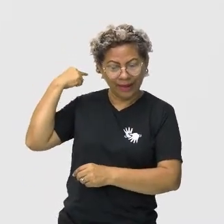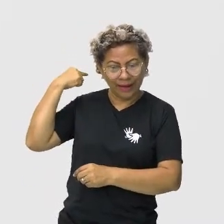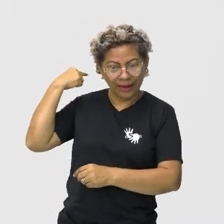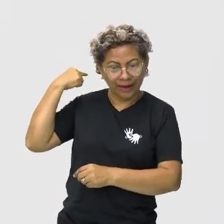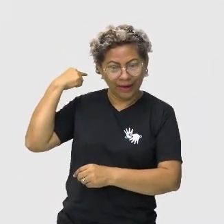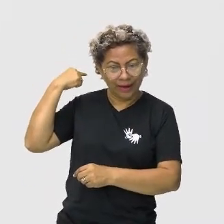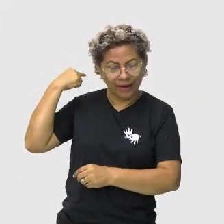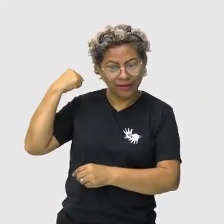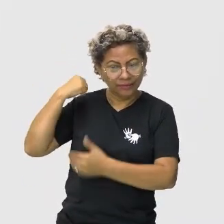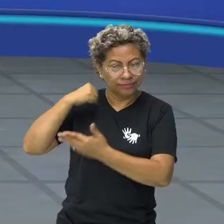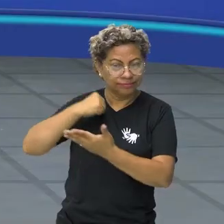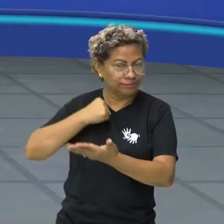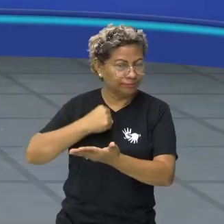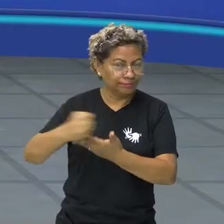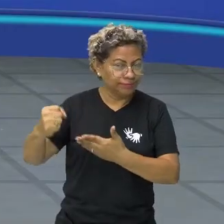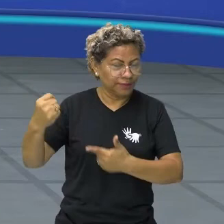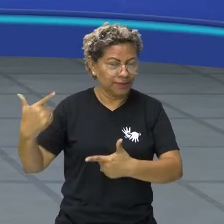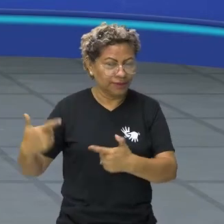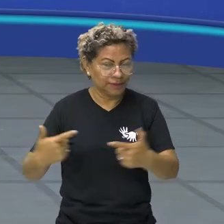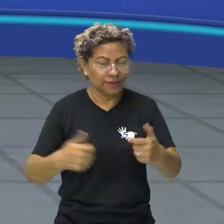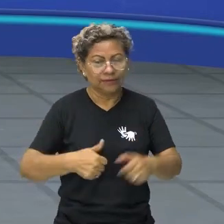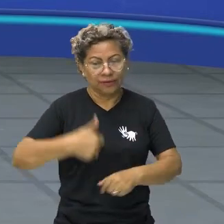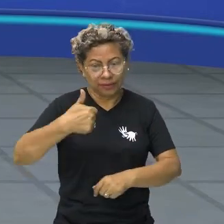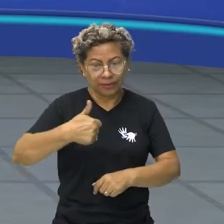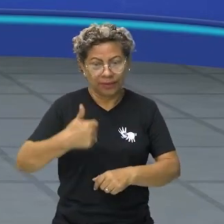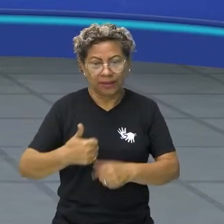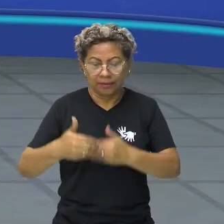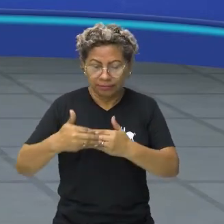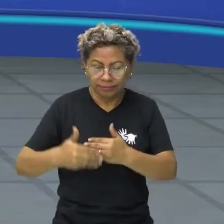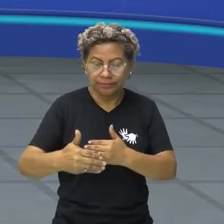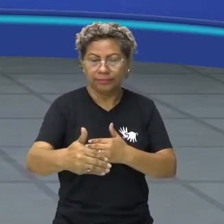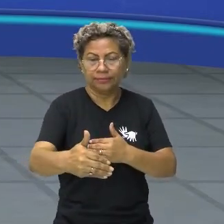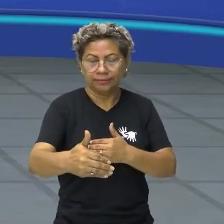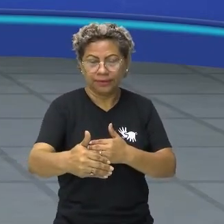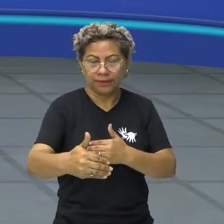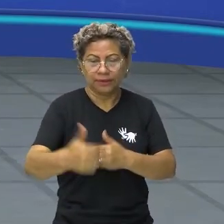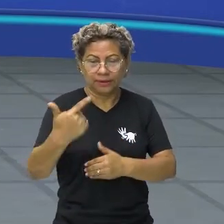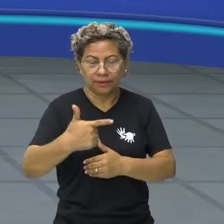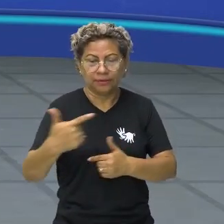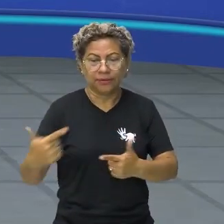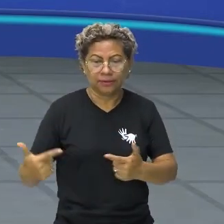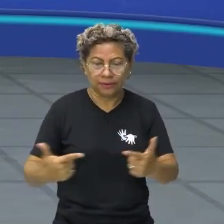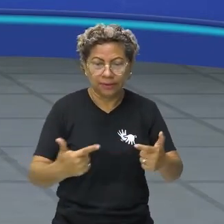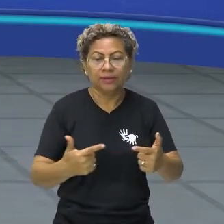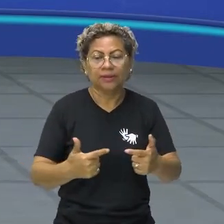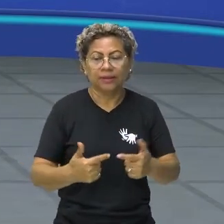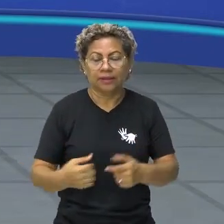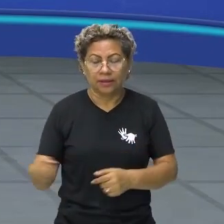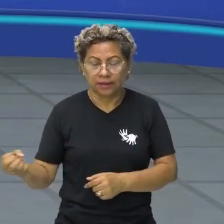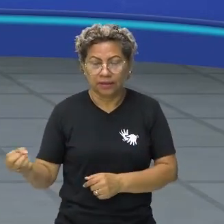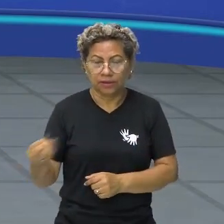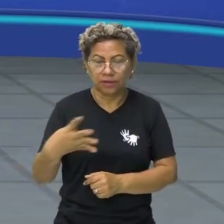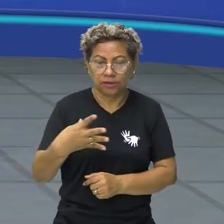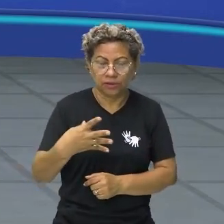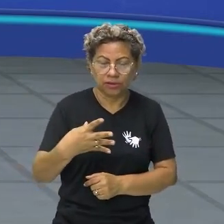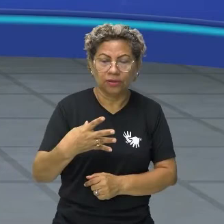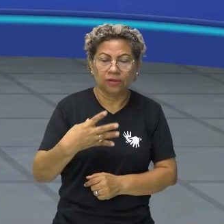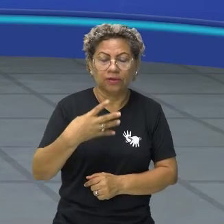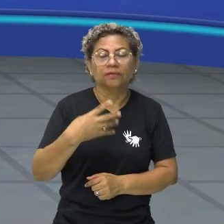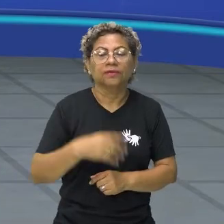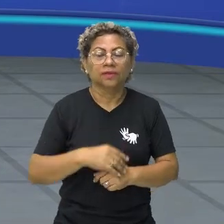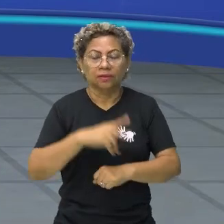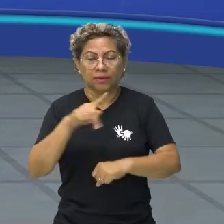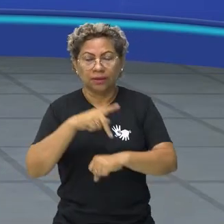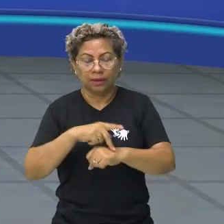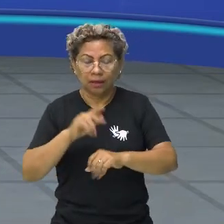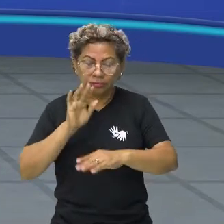Guerra Mundial, que aí acabou com vários países, tá? Então, aí a gente observa o surgimento dos blocos